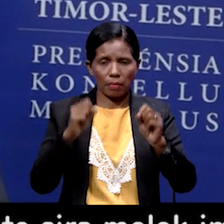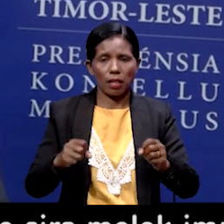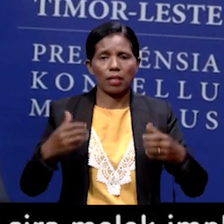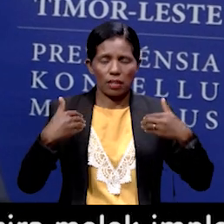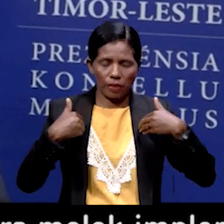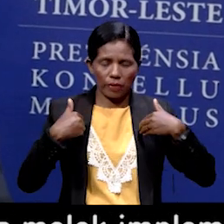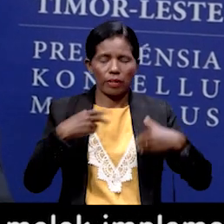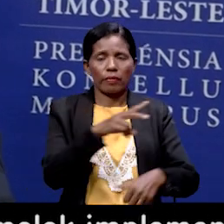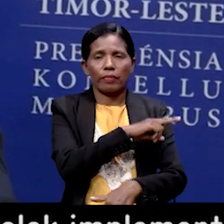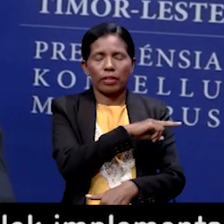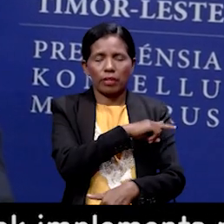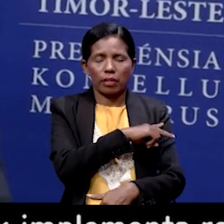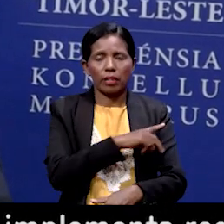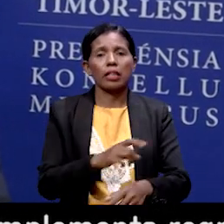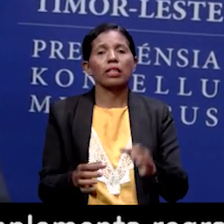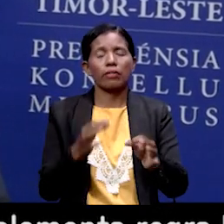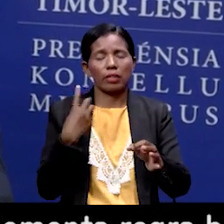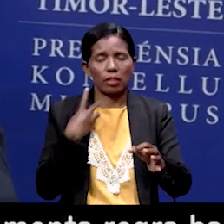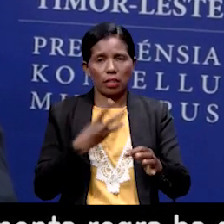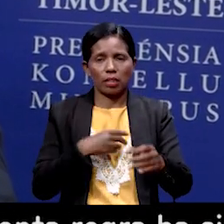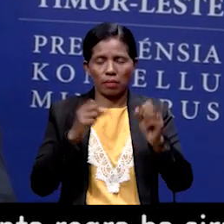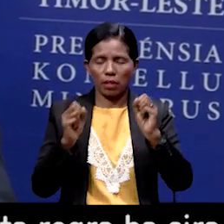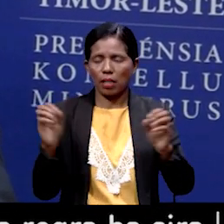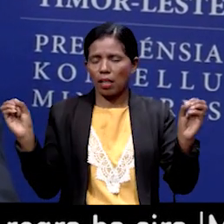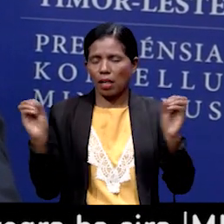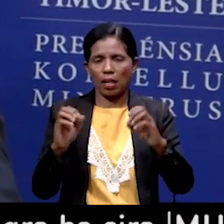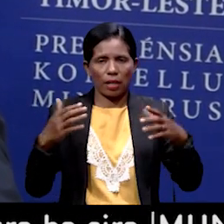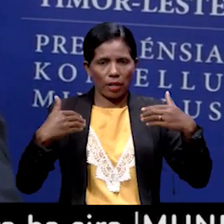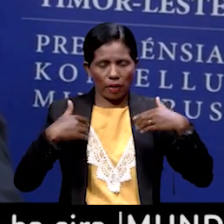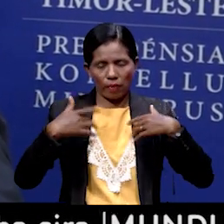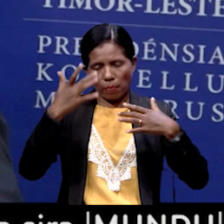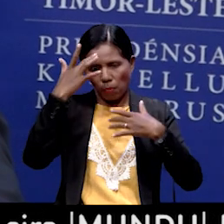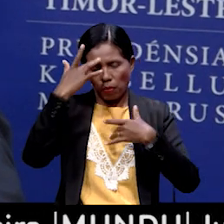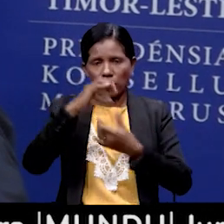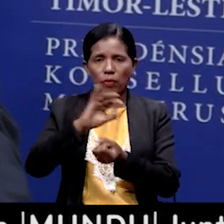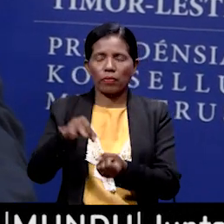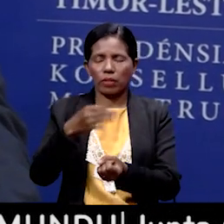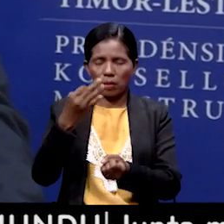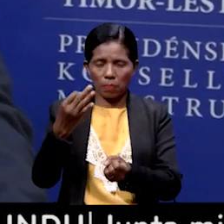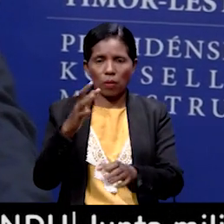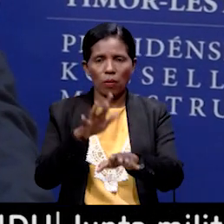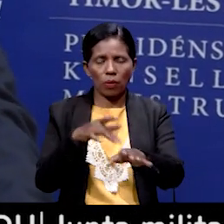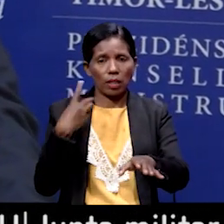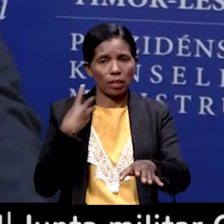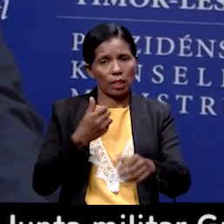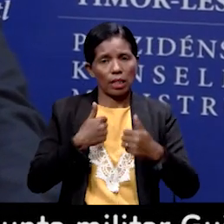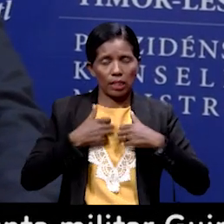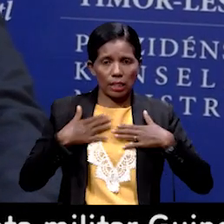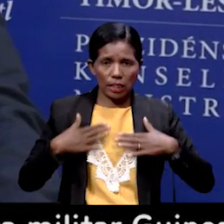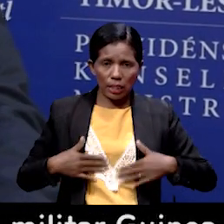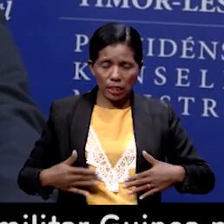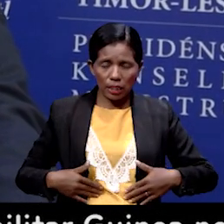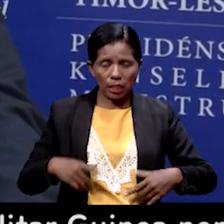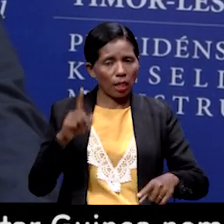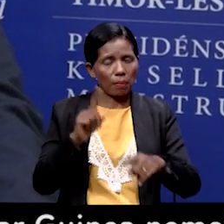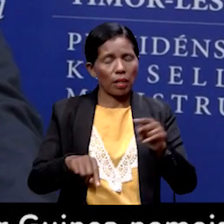vacinado mos ita comprovado que ata la ia moras covid ne e ita ne isin ho ne ita la bele espalha fale fahe